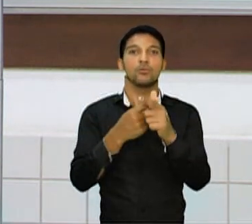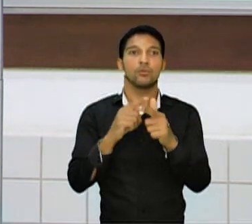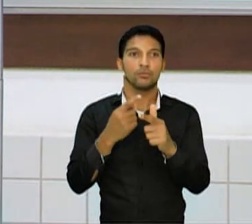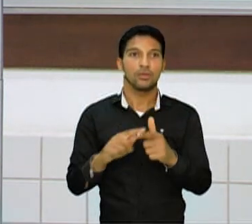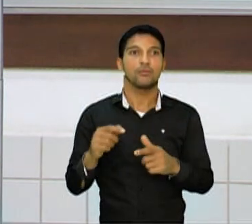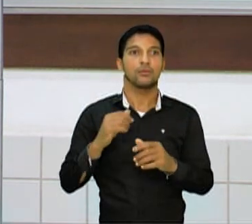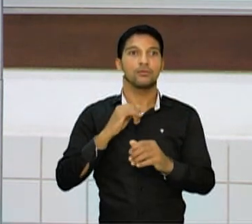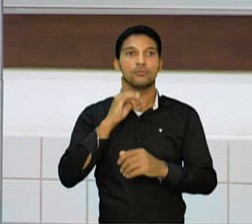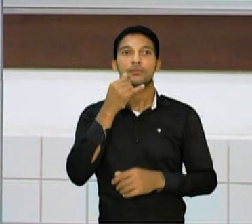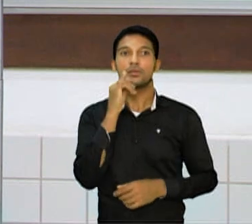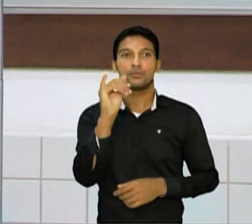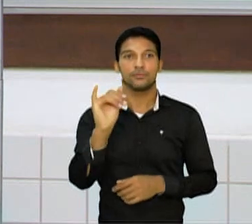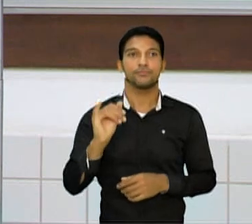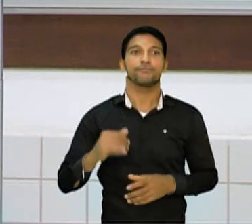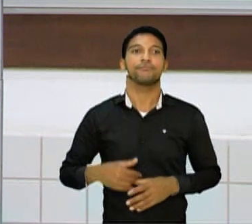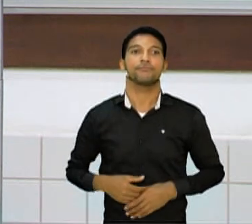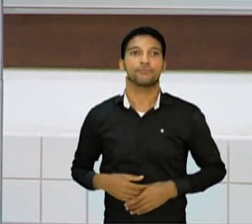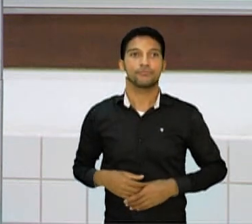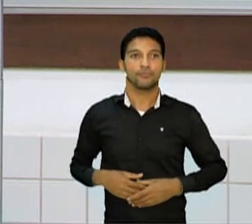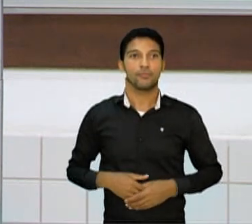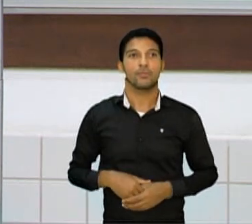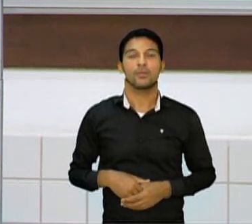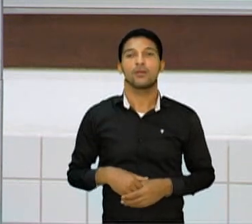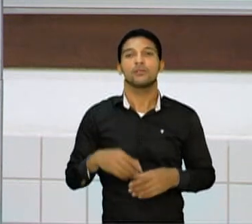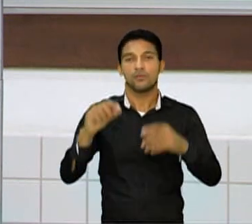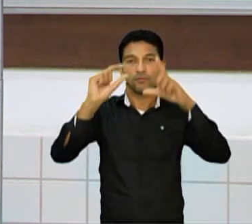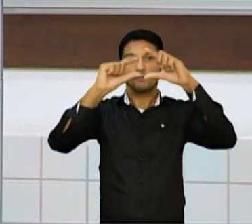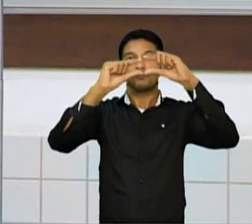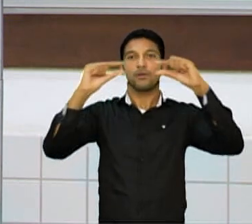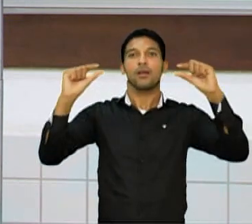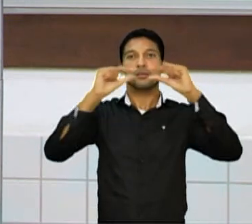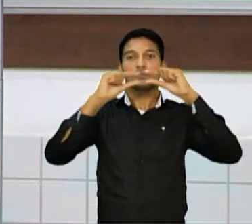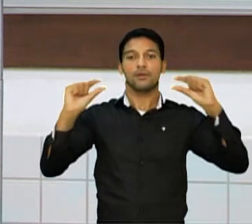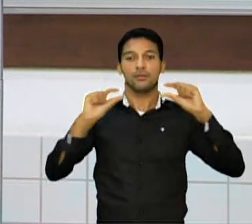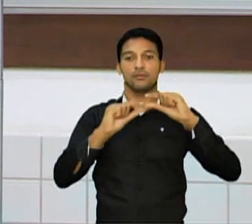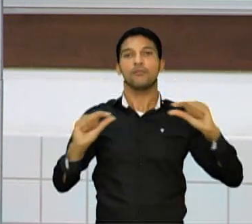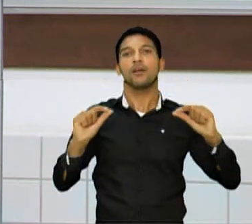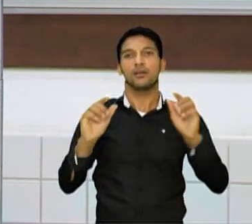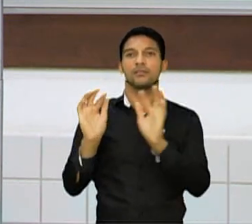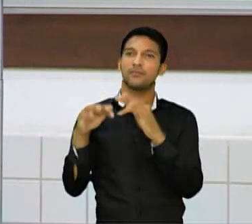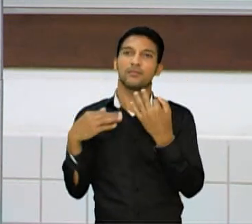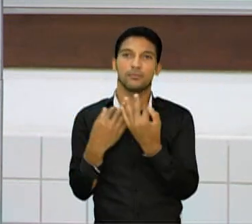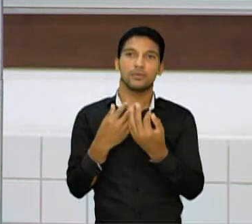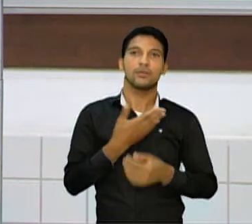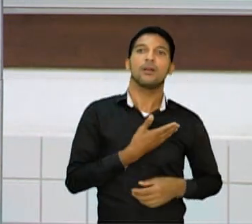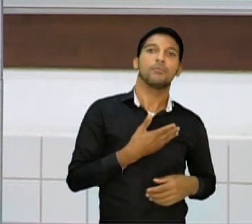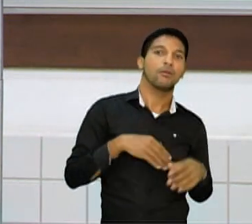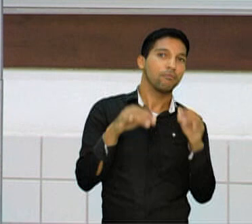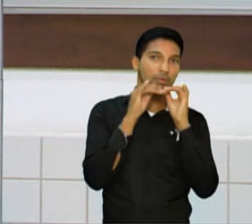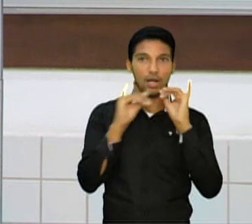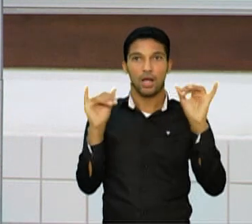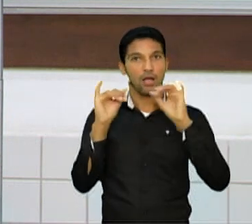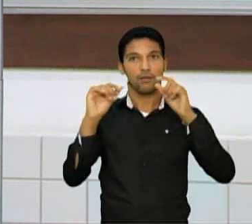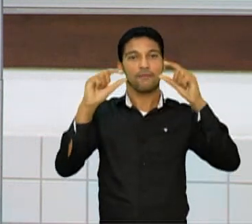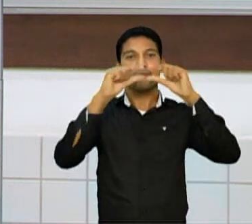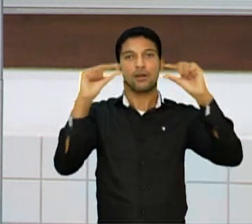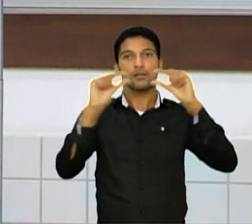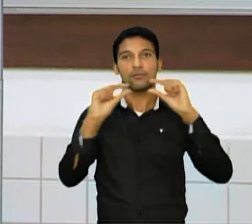são frases que diariamente ouvimos, tanto de familiares, amigos e mídia, e que devem